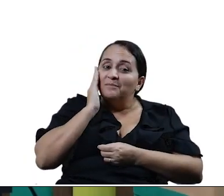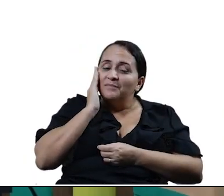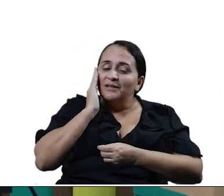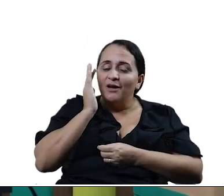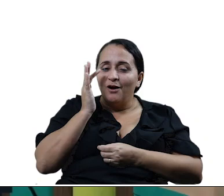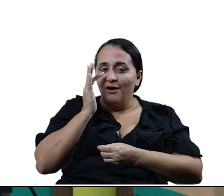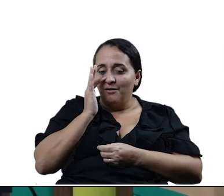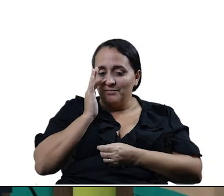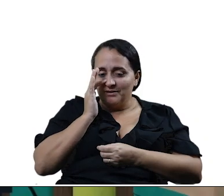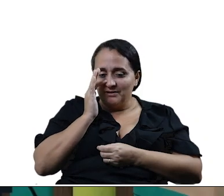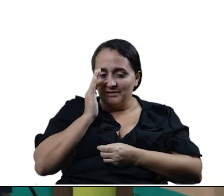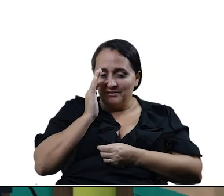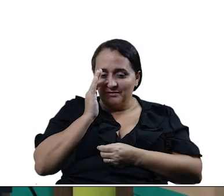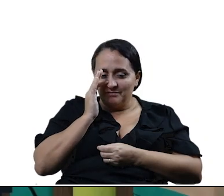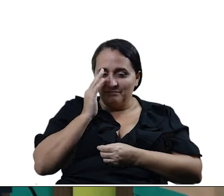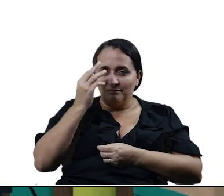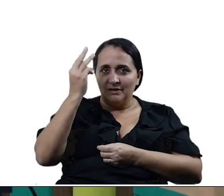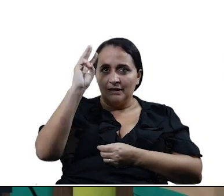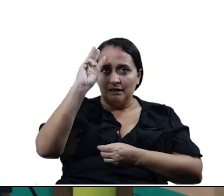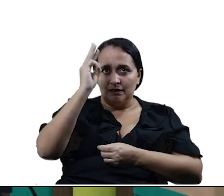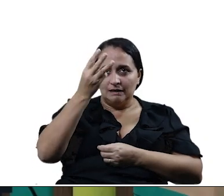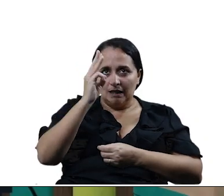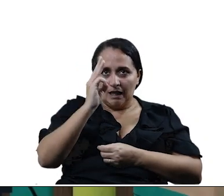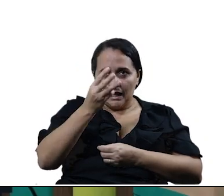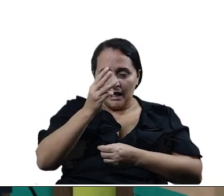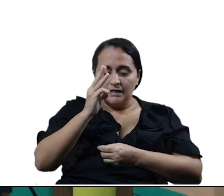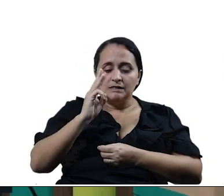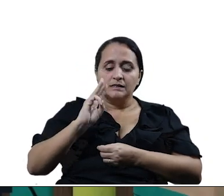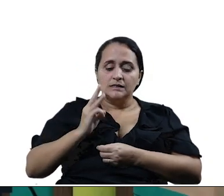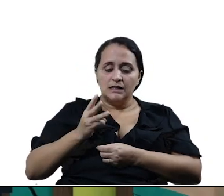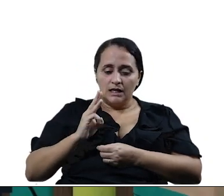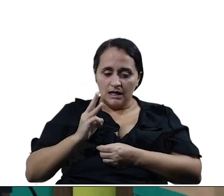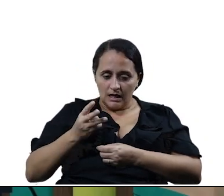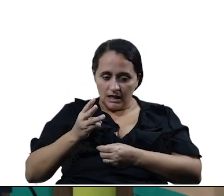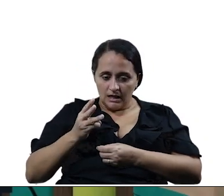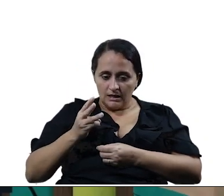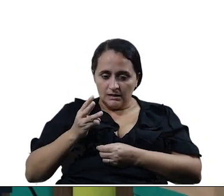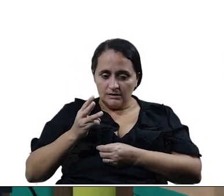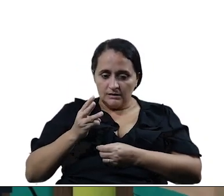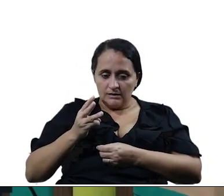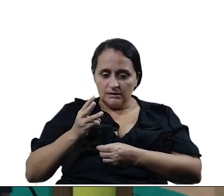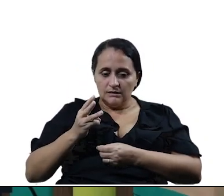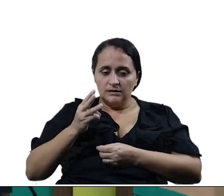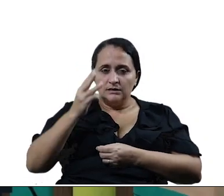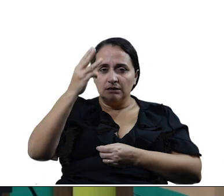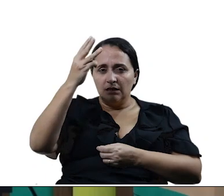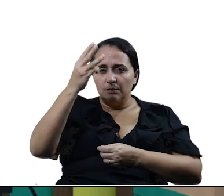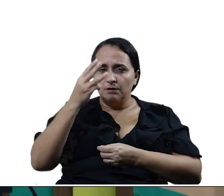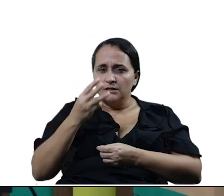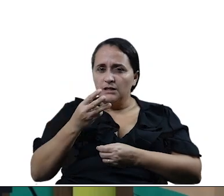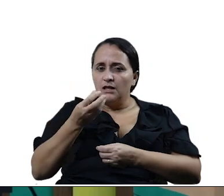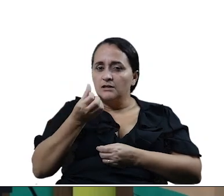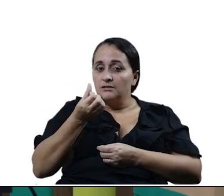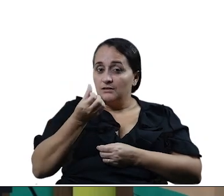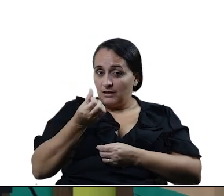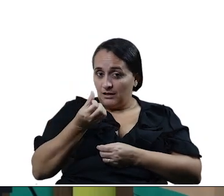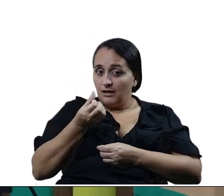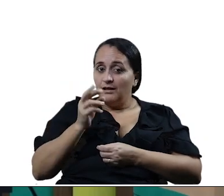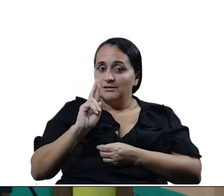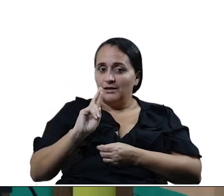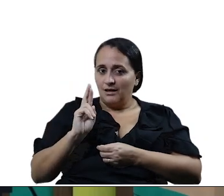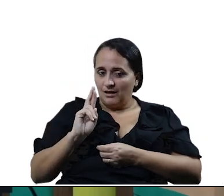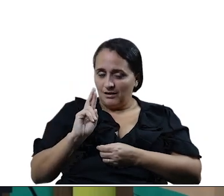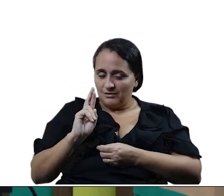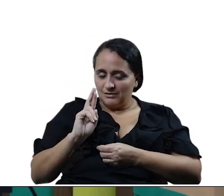tenho R$3 aqui, mais R$3 que eu agrupei. Então, 3 mais 3,